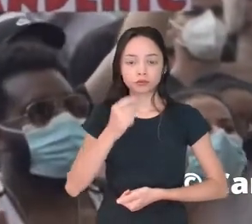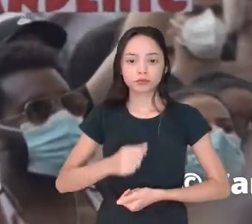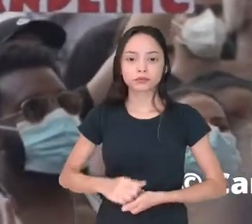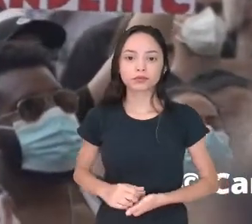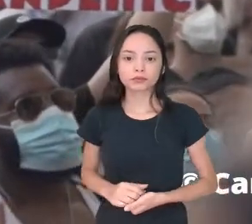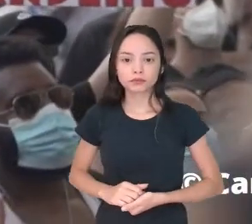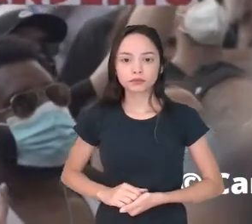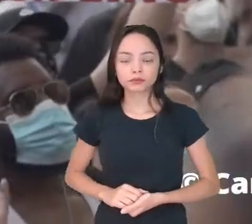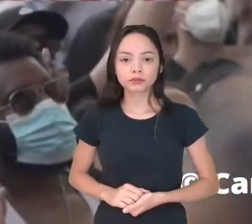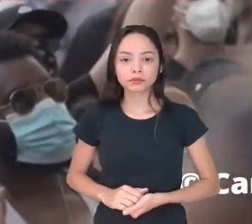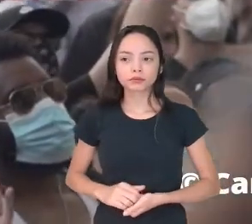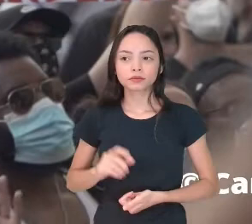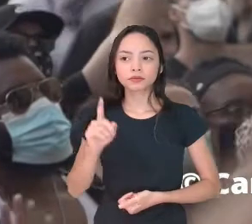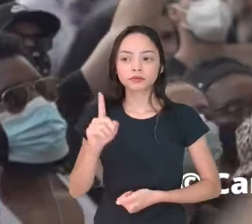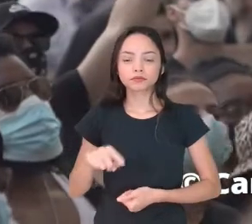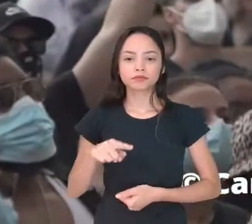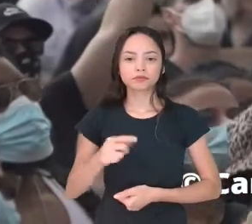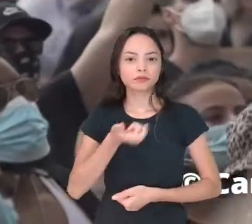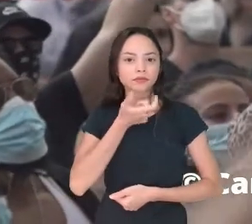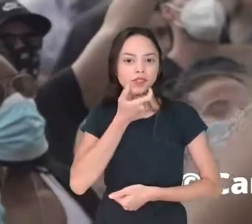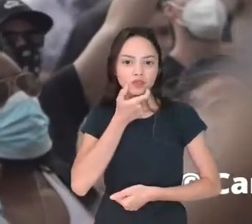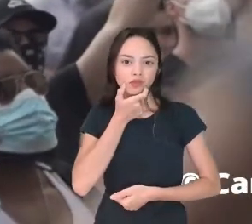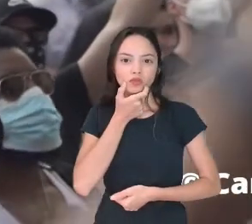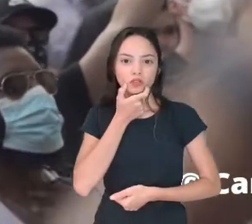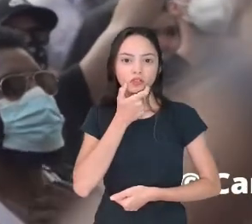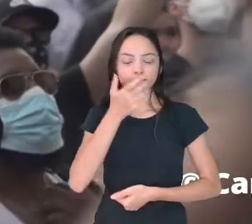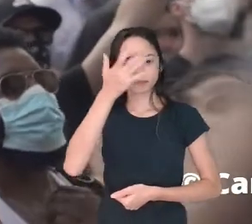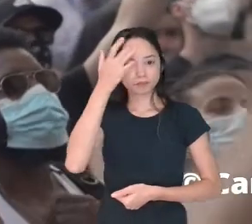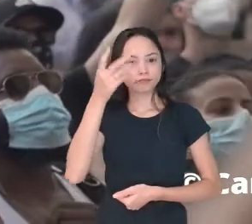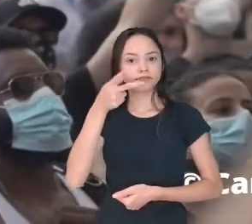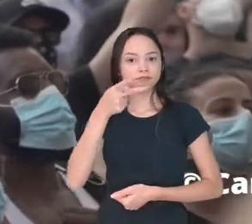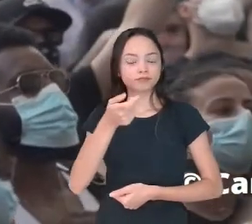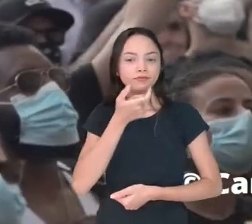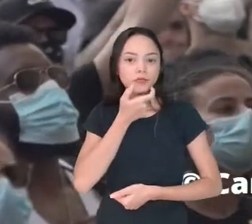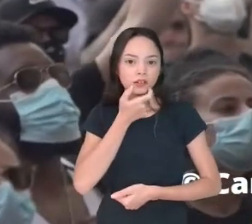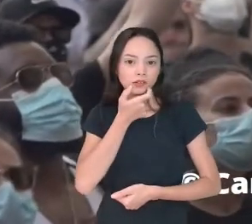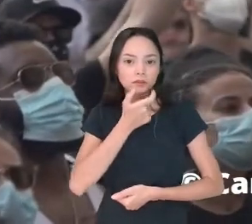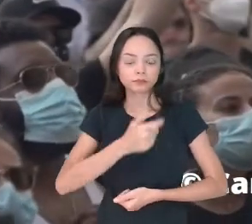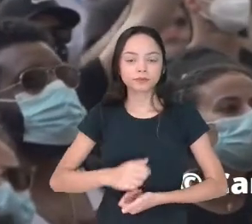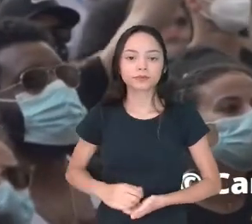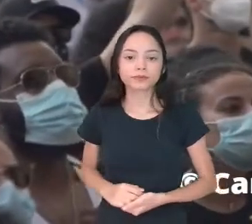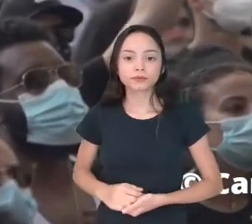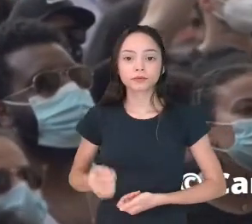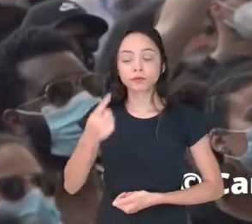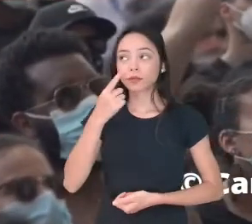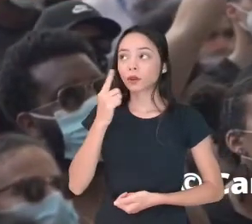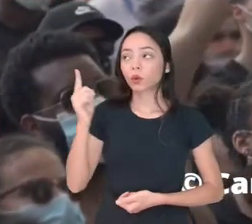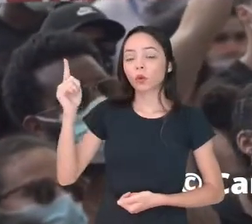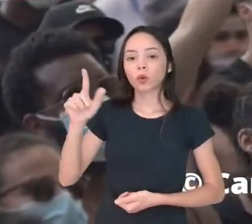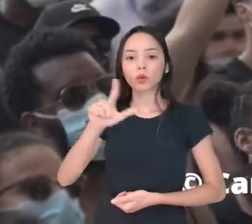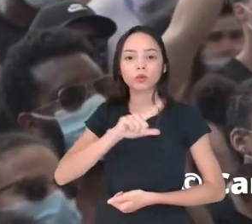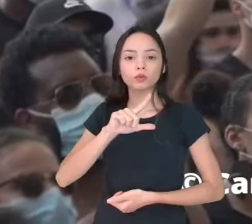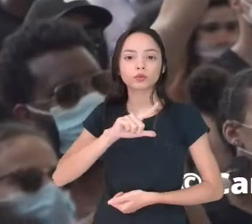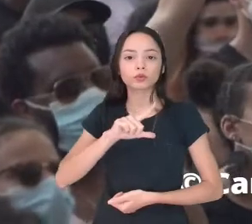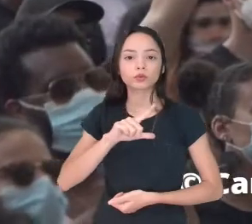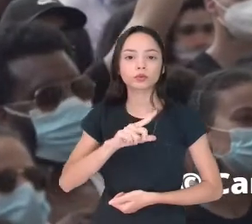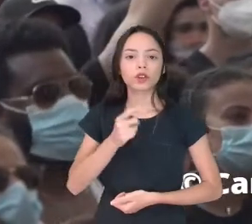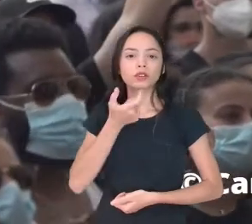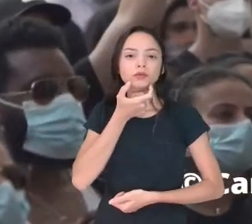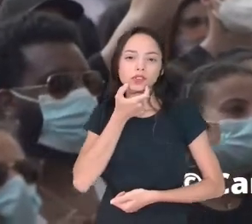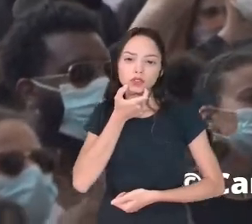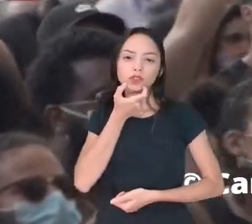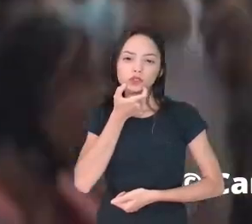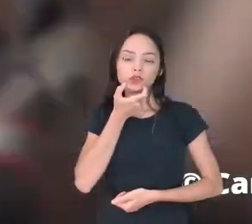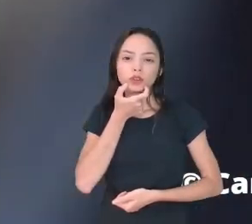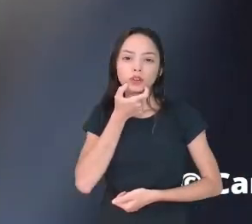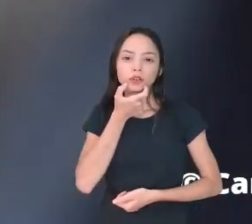We are so powerful. Então, a gente tem aí um áudio em inglês, mas a